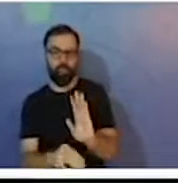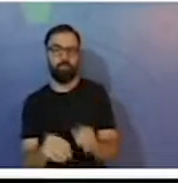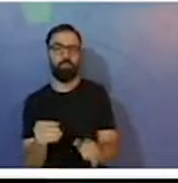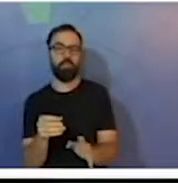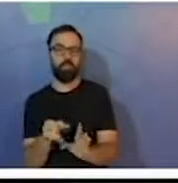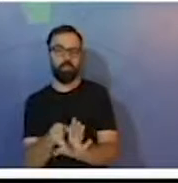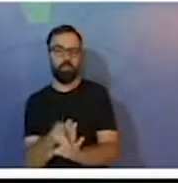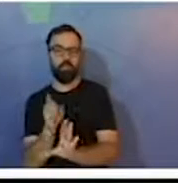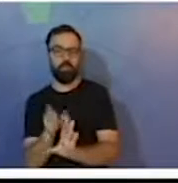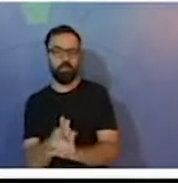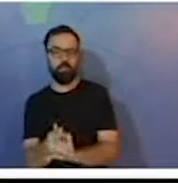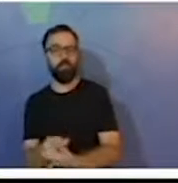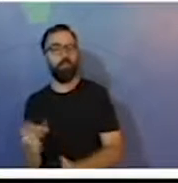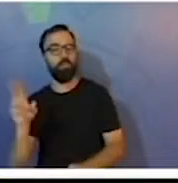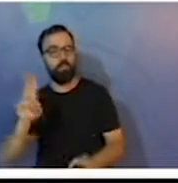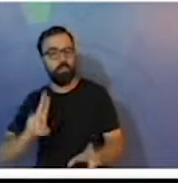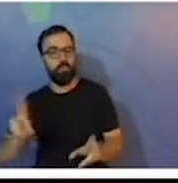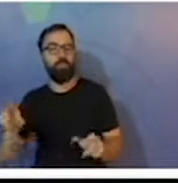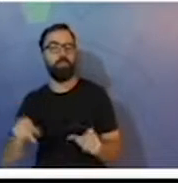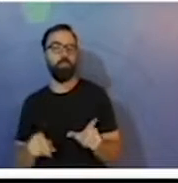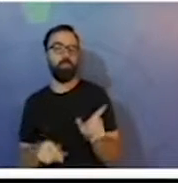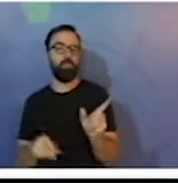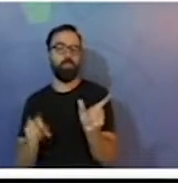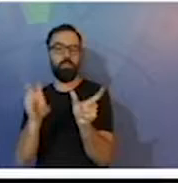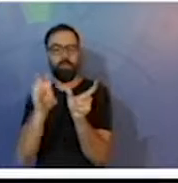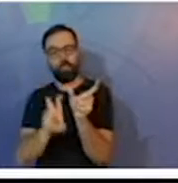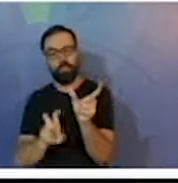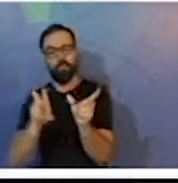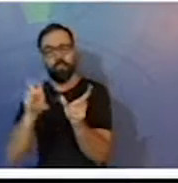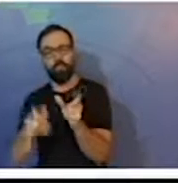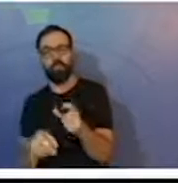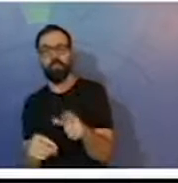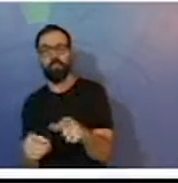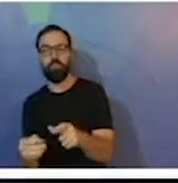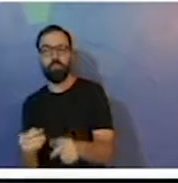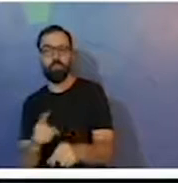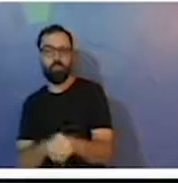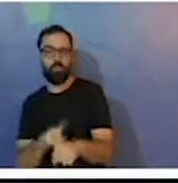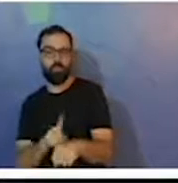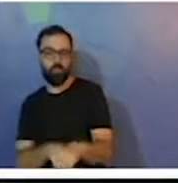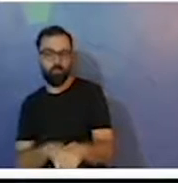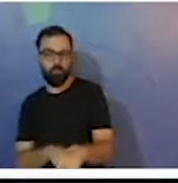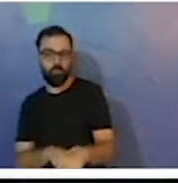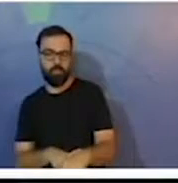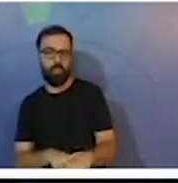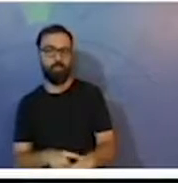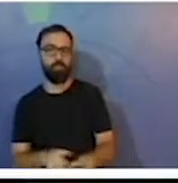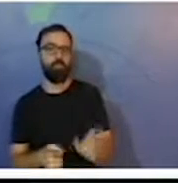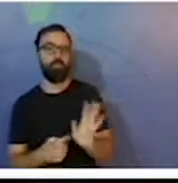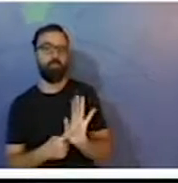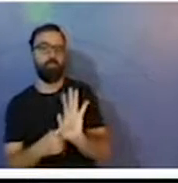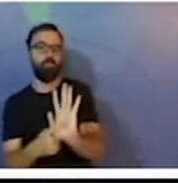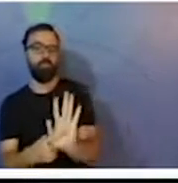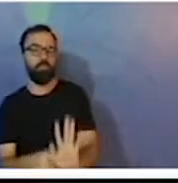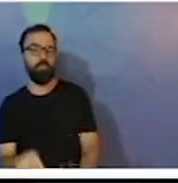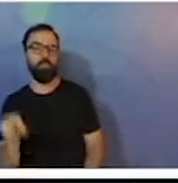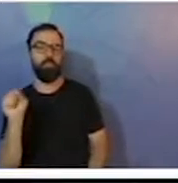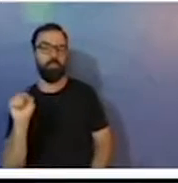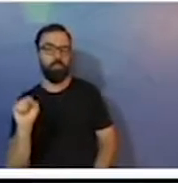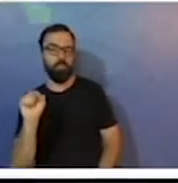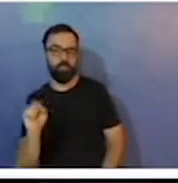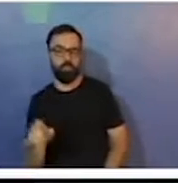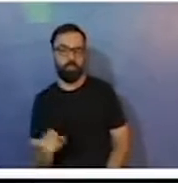geralmente usam advérbios ou marcadores de tempo para indicar letra a a sequência correta das etapas na